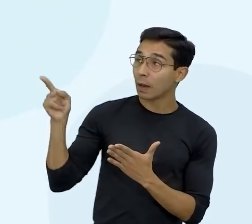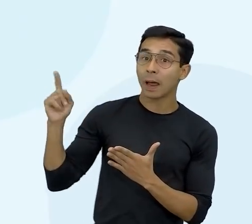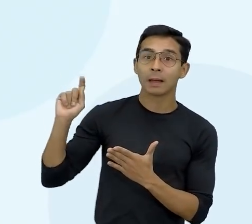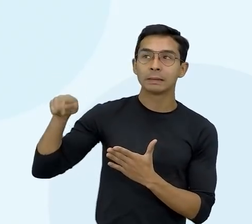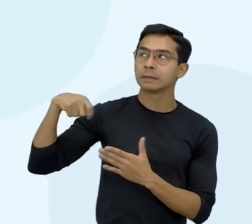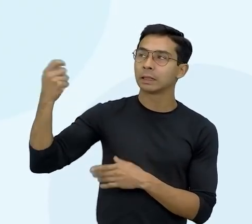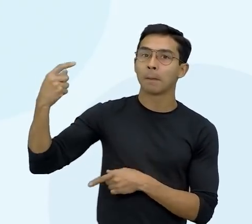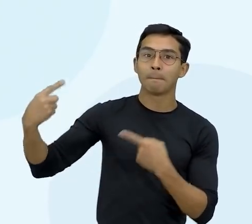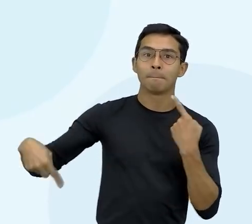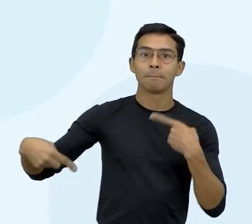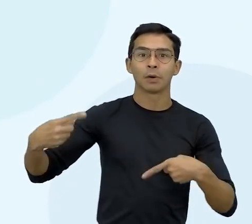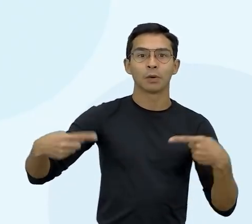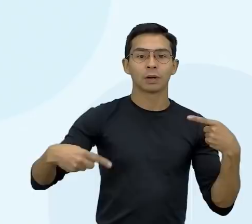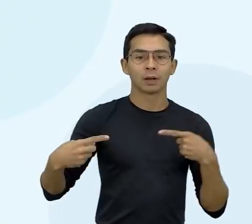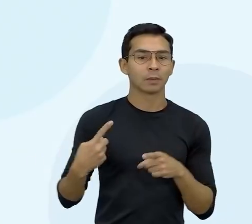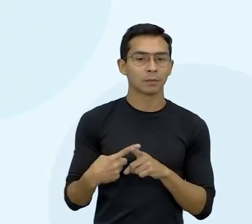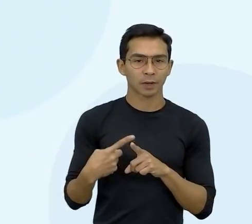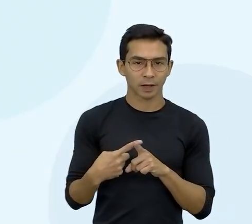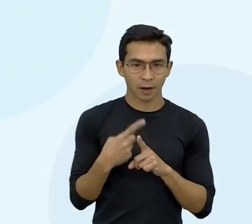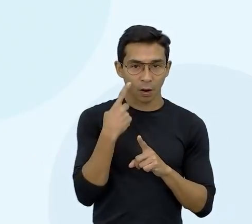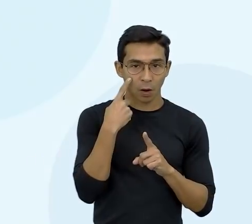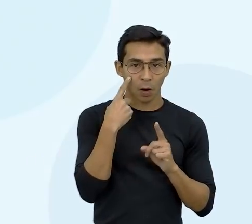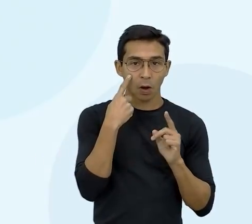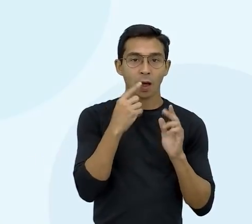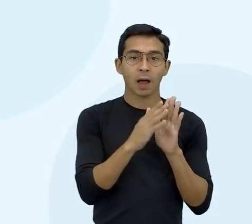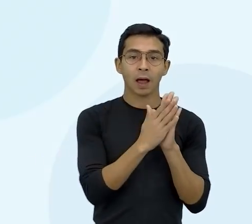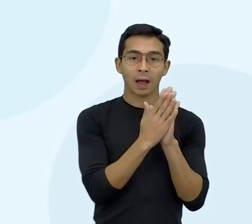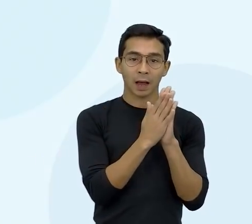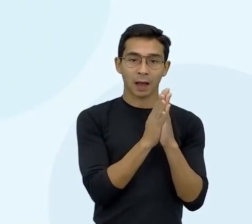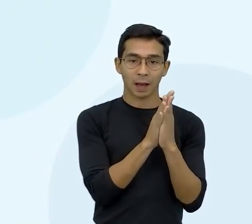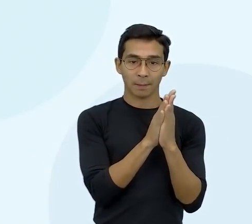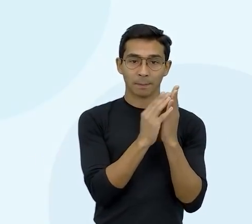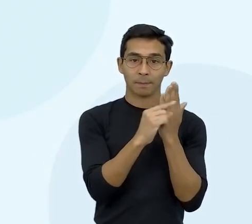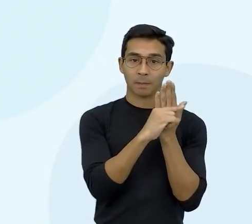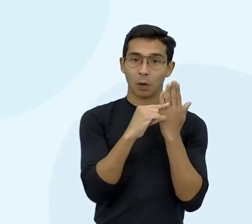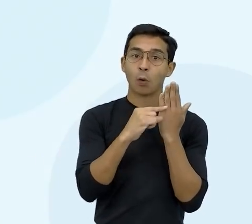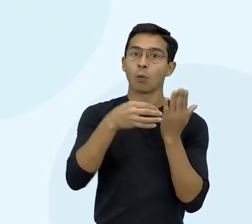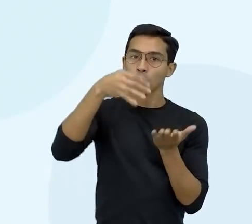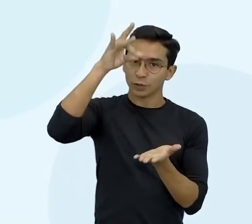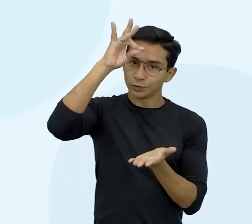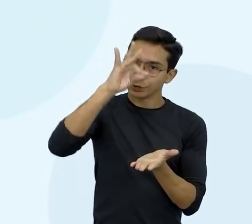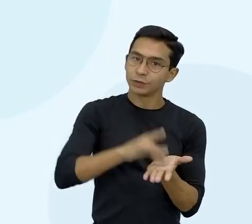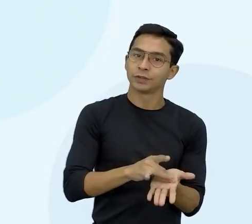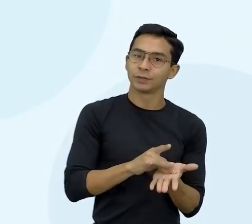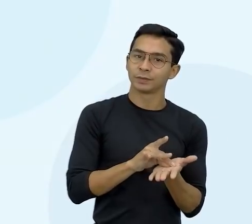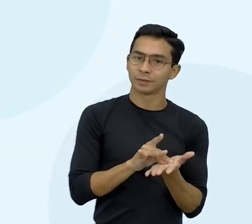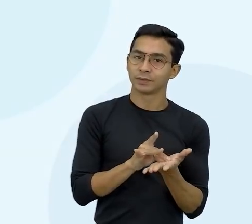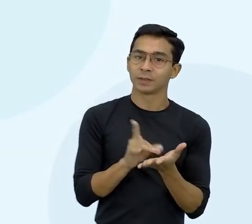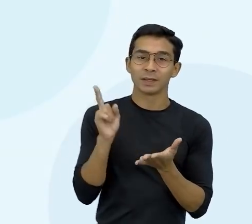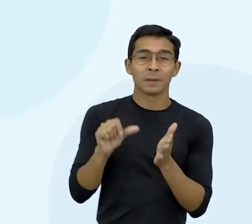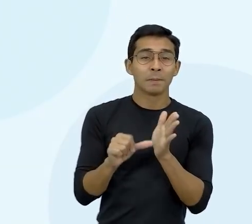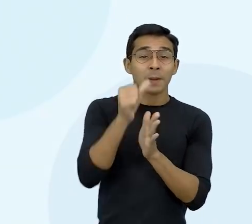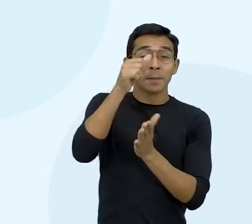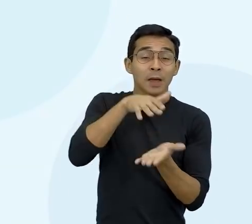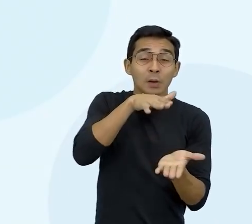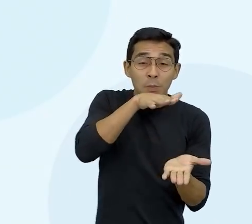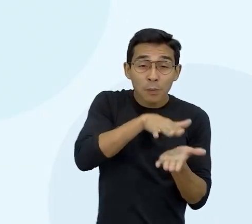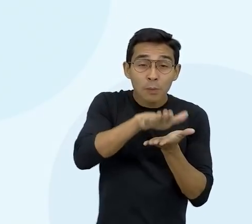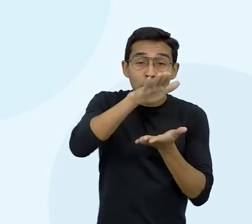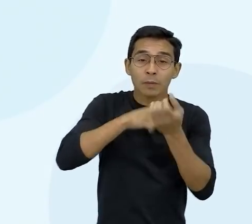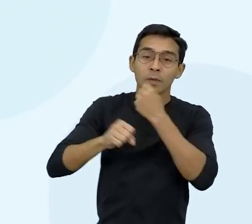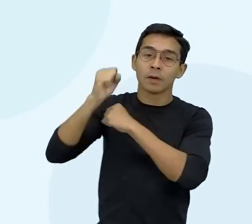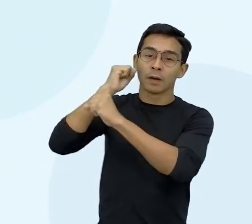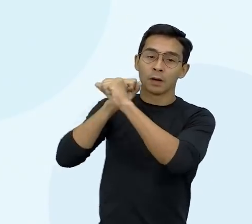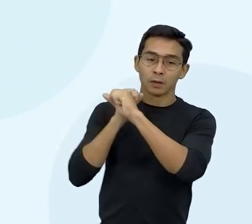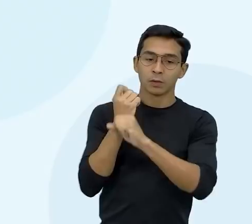Dá para ler o nome, né? Essa é uma capa original. A primeira edição dessa obra lá de